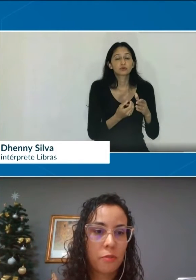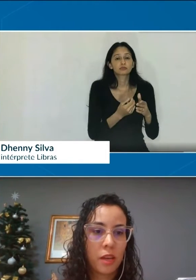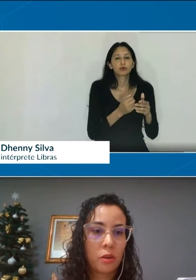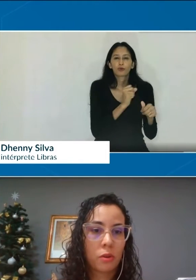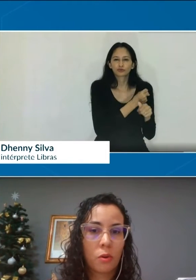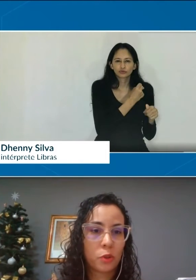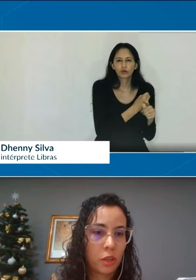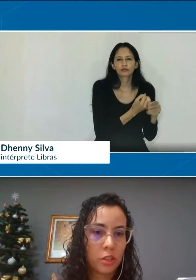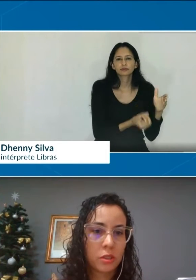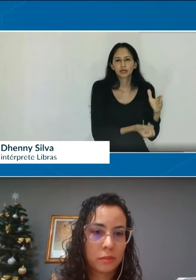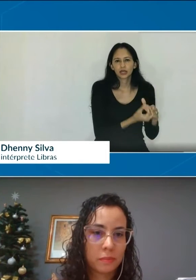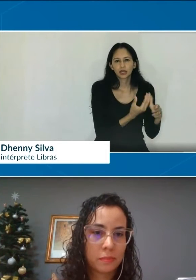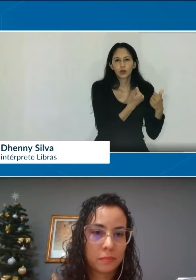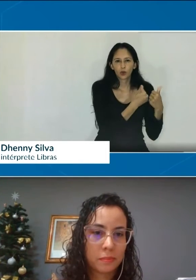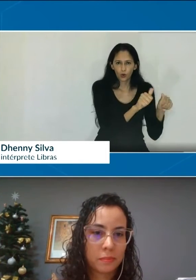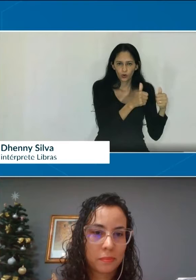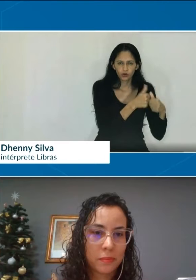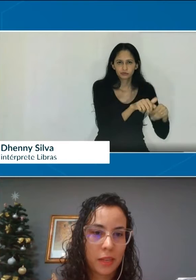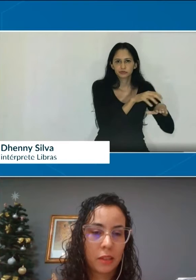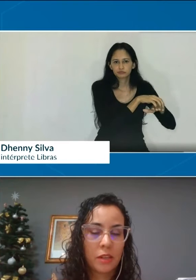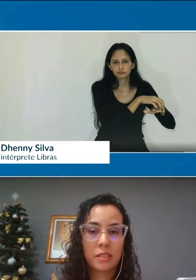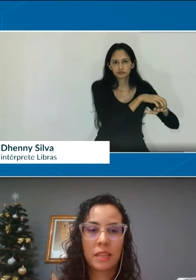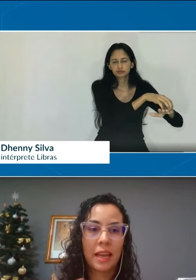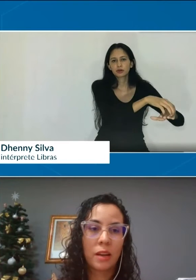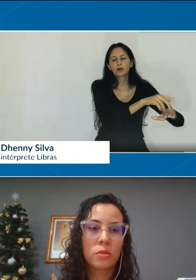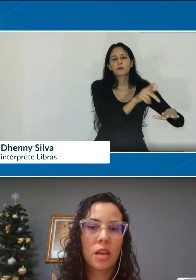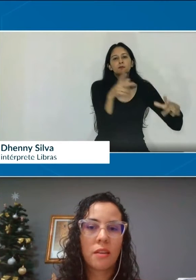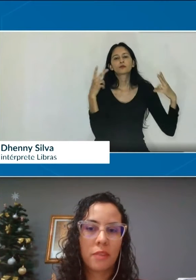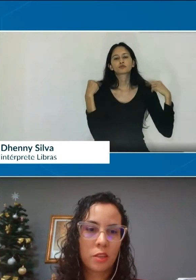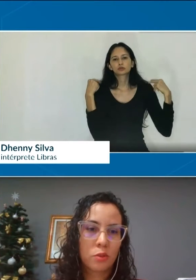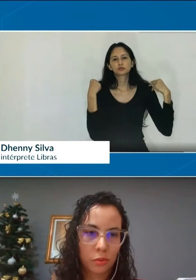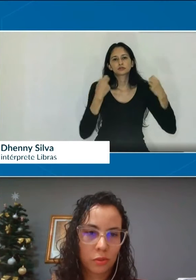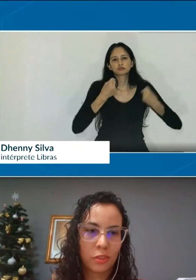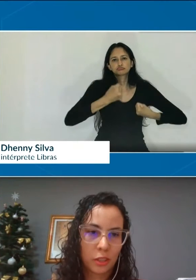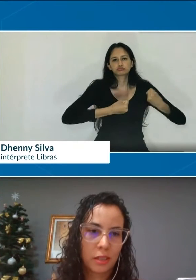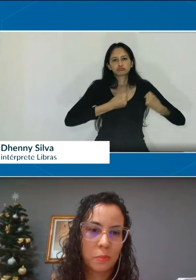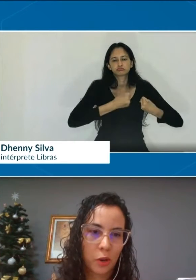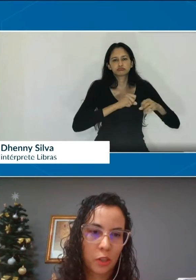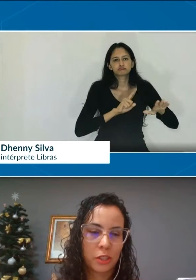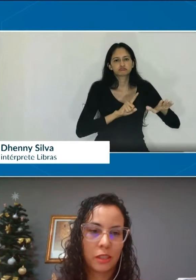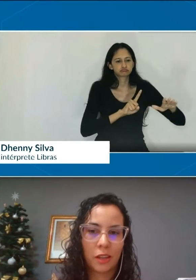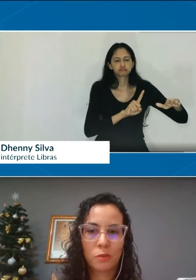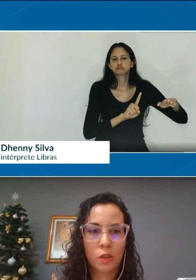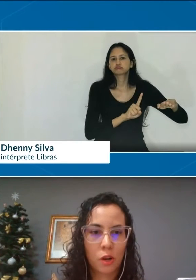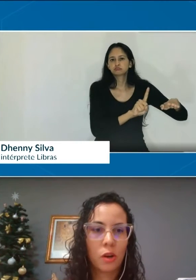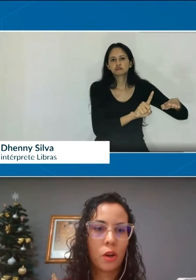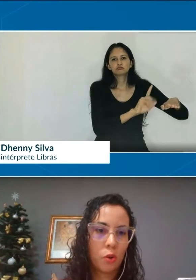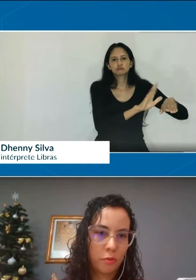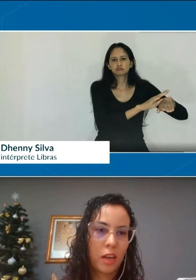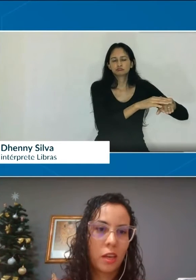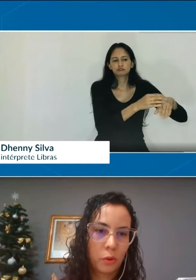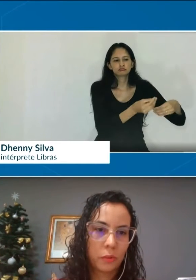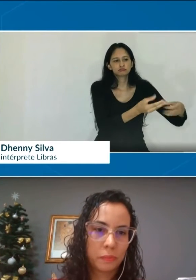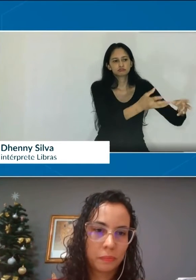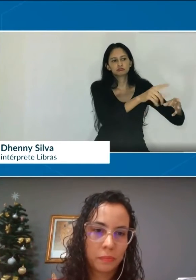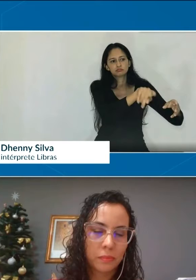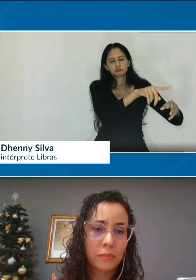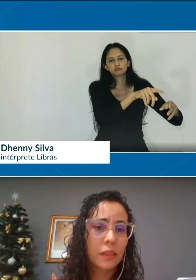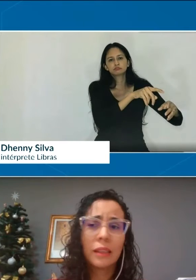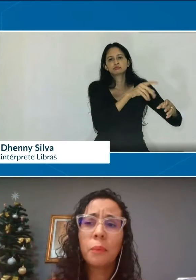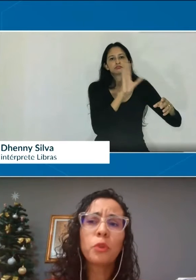isso, entregar o veículo com o motorista. Então, eles venderem um serviço de transporte e não só o